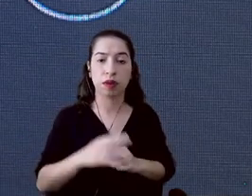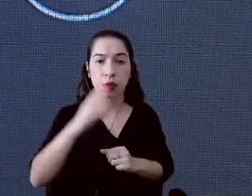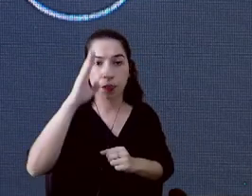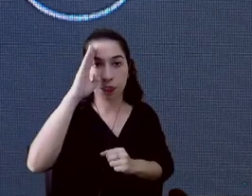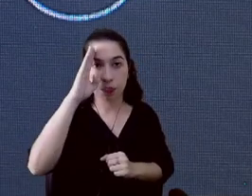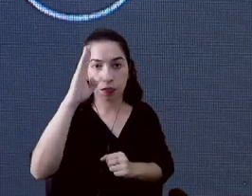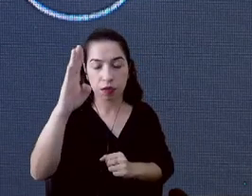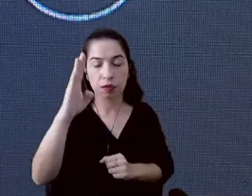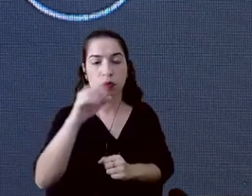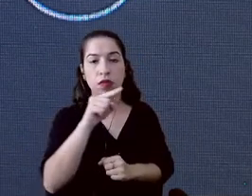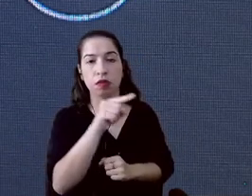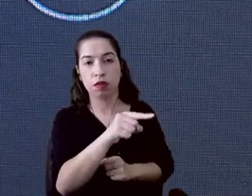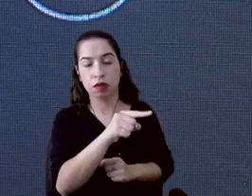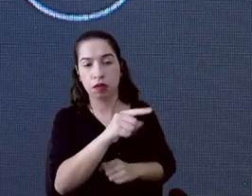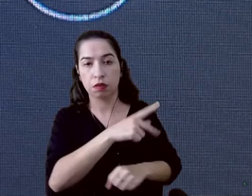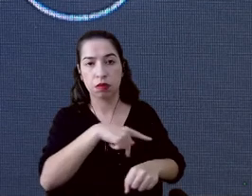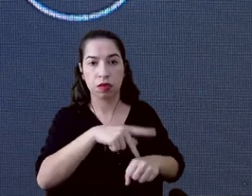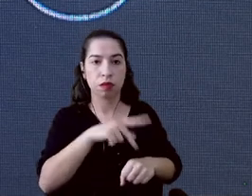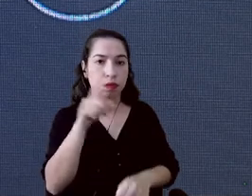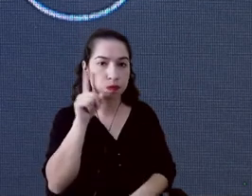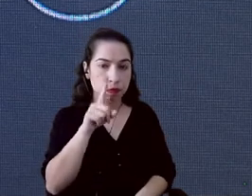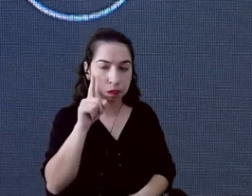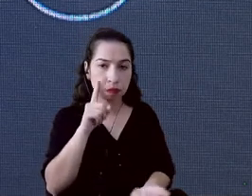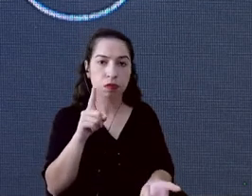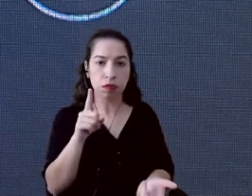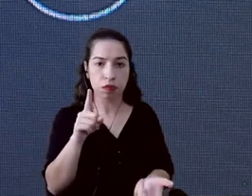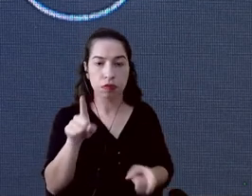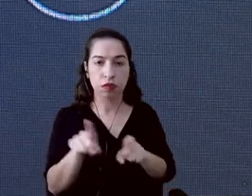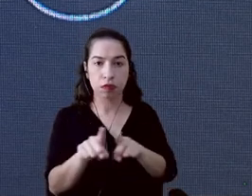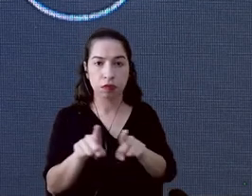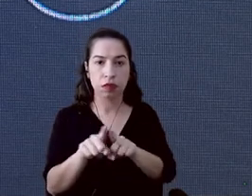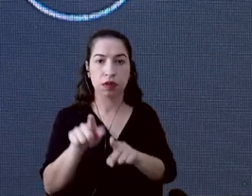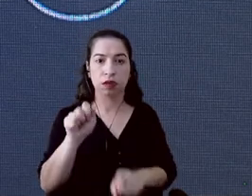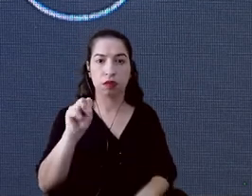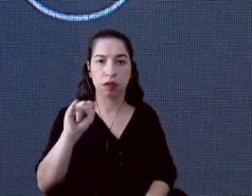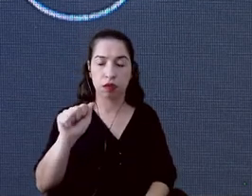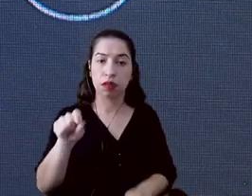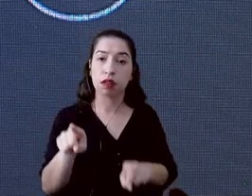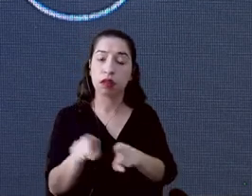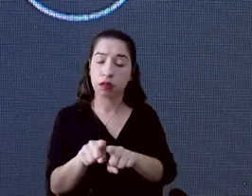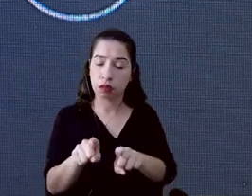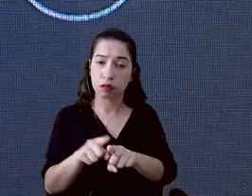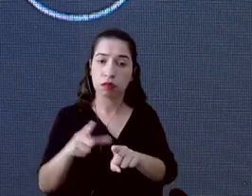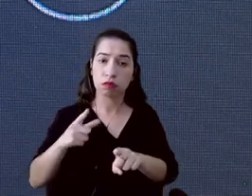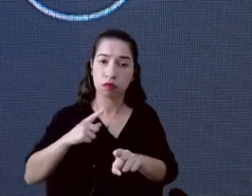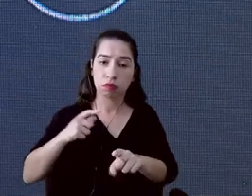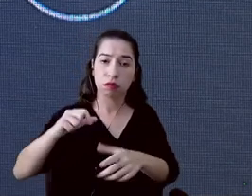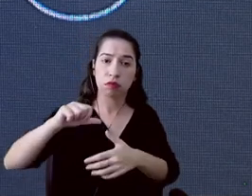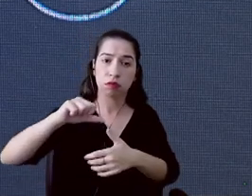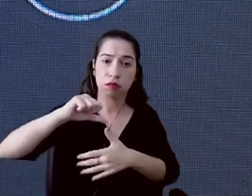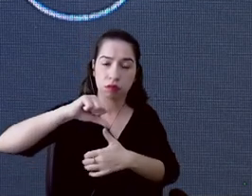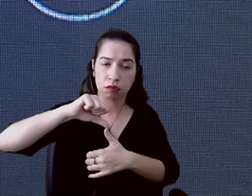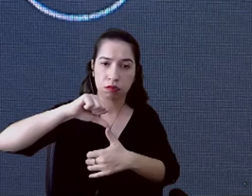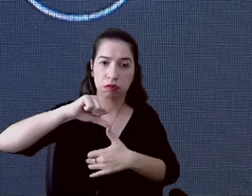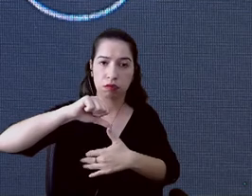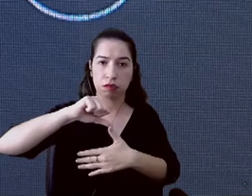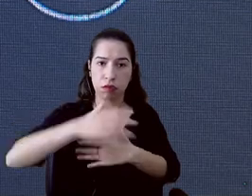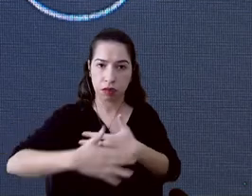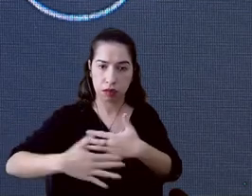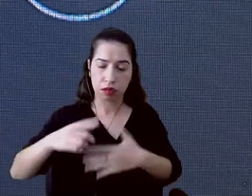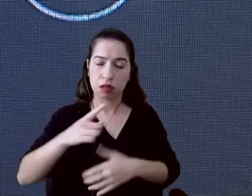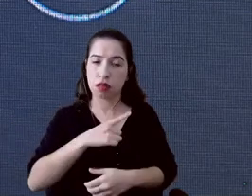nos Estados Unidos e Ásia e a gente também tem um time espalhado na América Latina né que como são as nossas